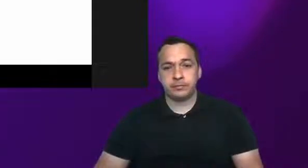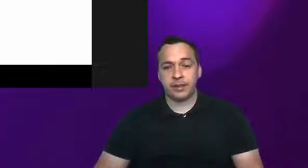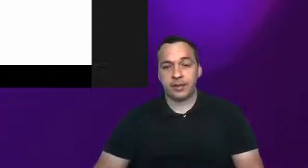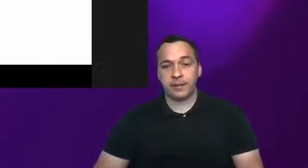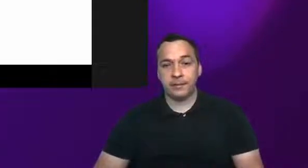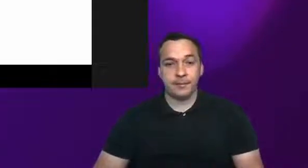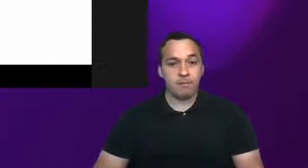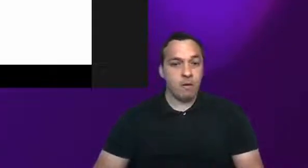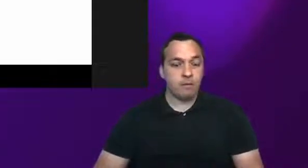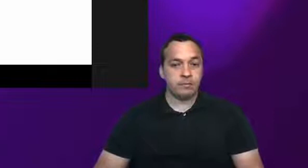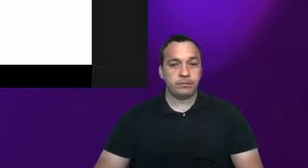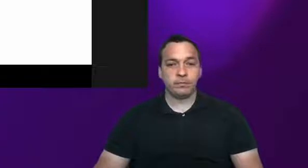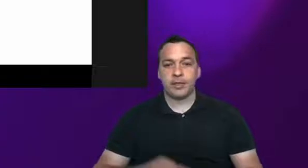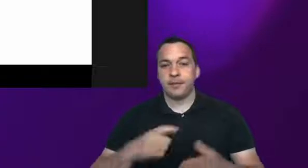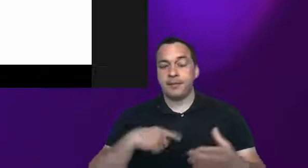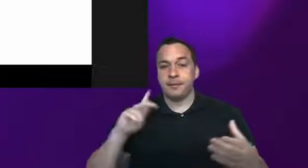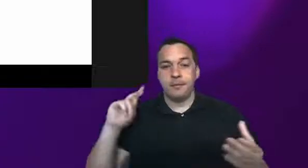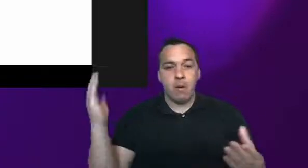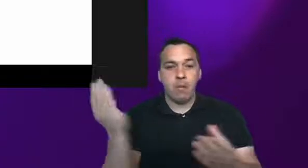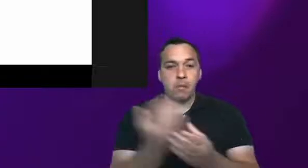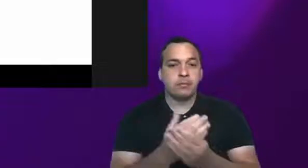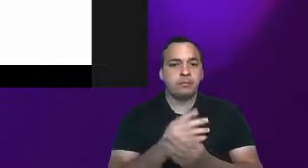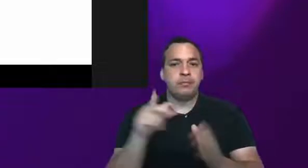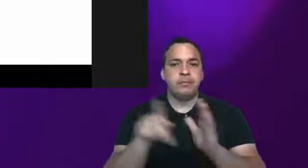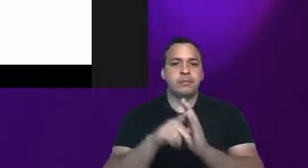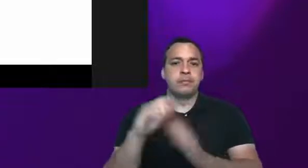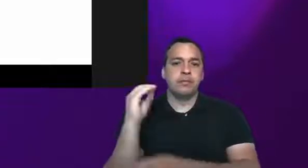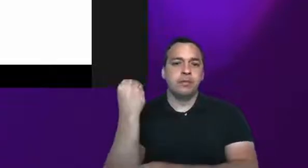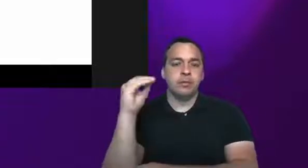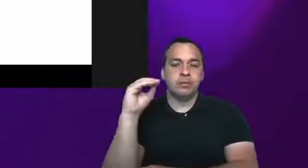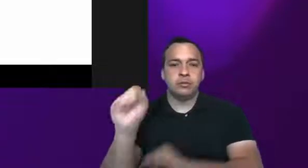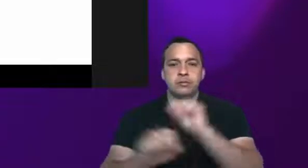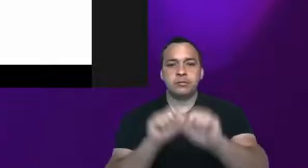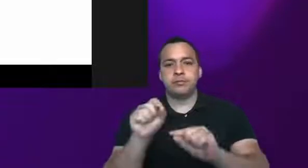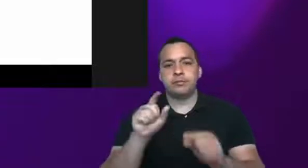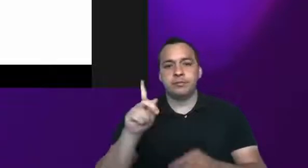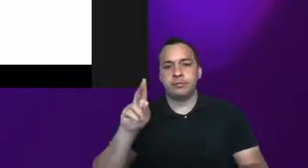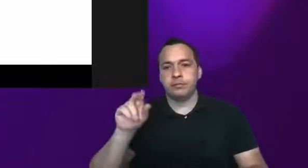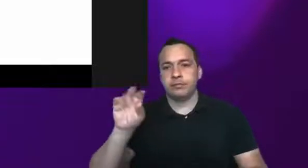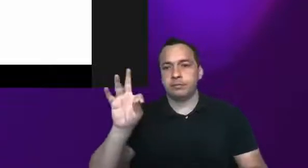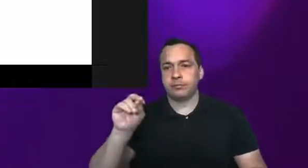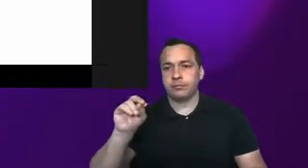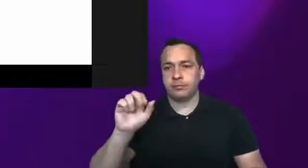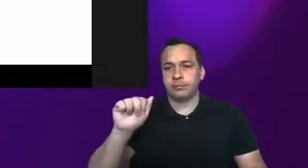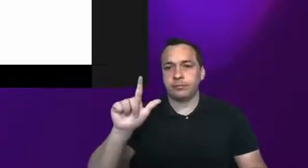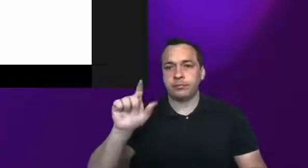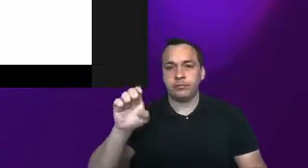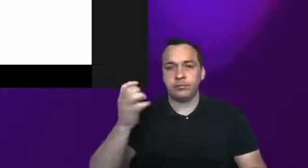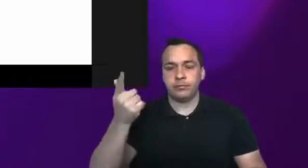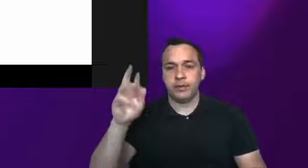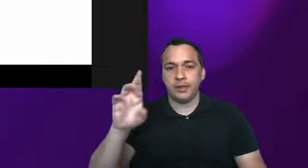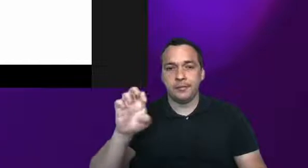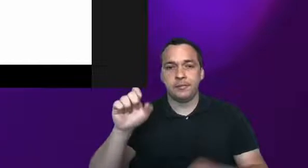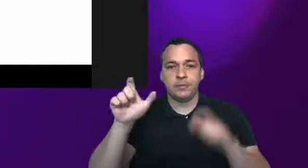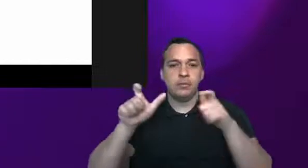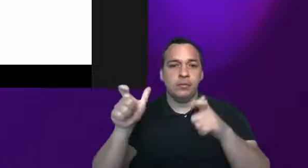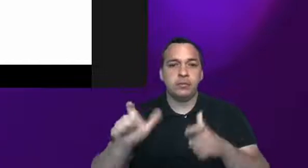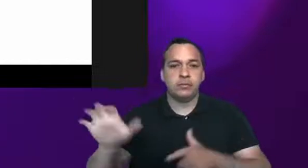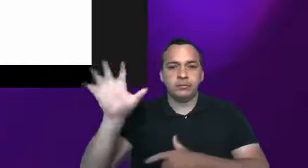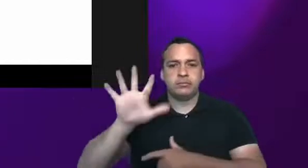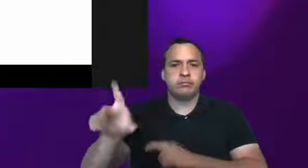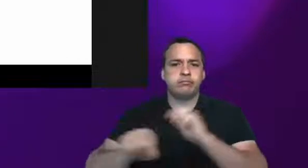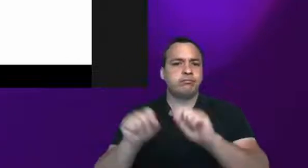Alegre, que está a recrutar, mas tem como concorrente o Transmet aqui na Europa e, portanto, não temos ainda doentes